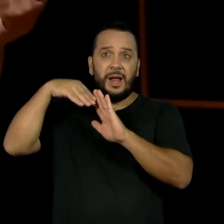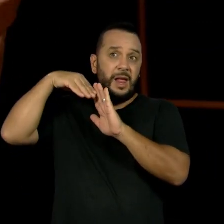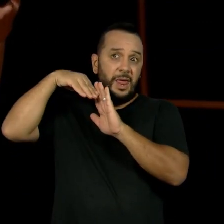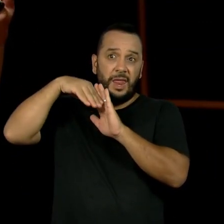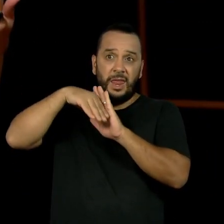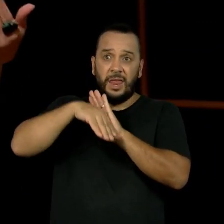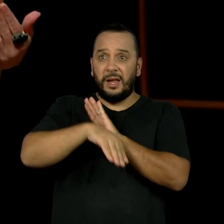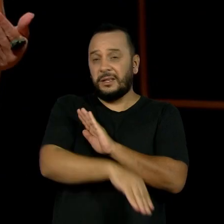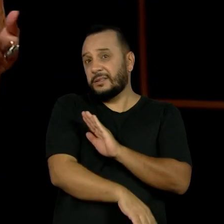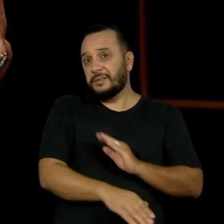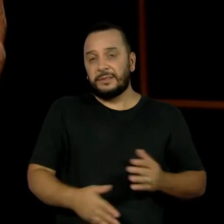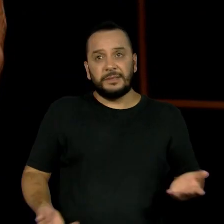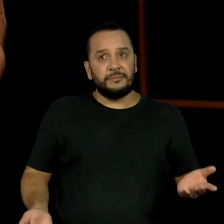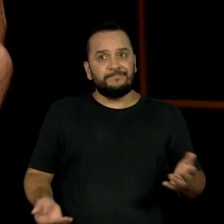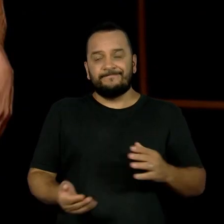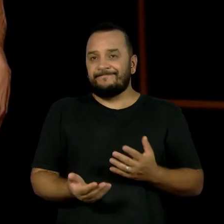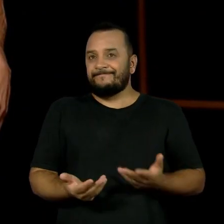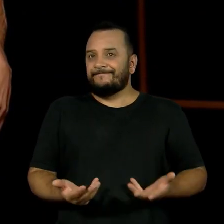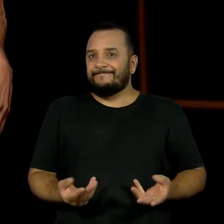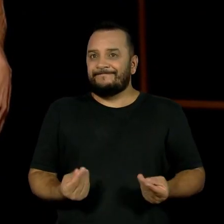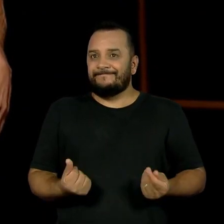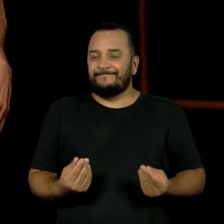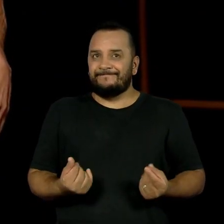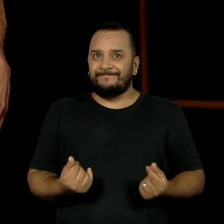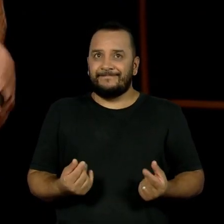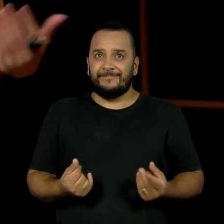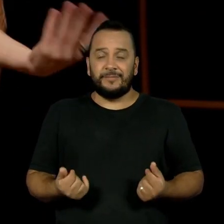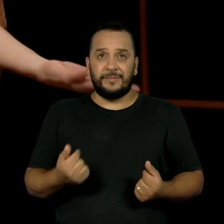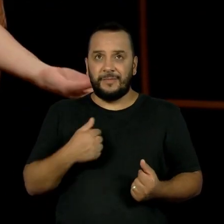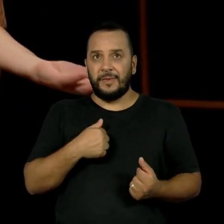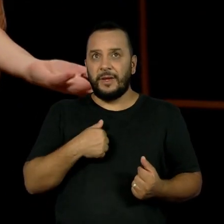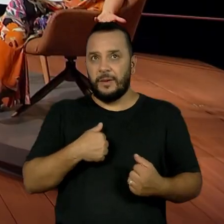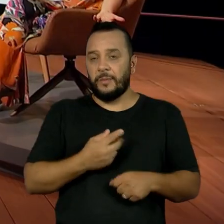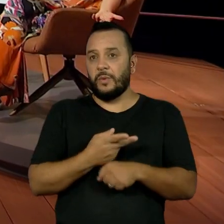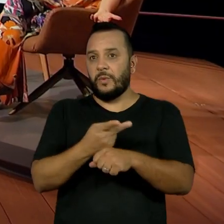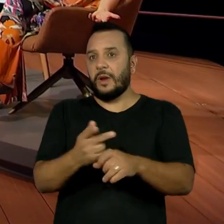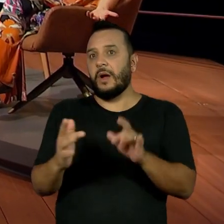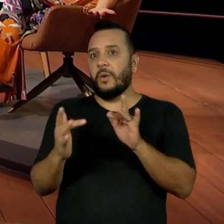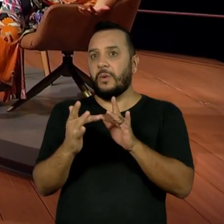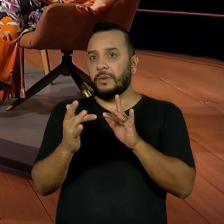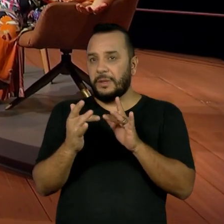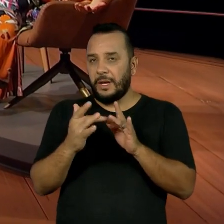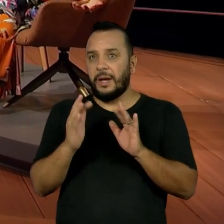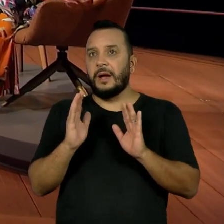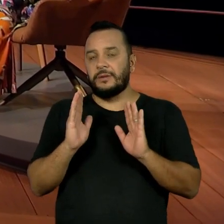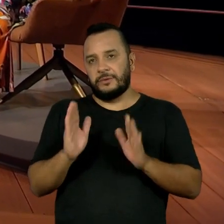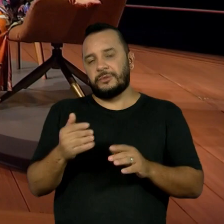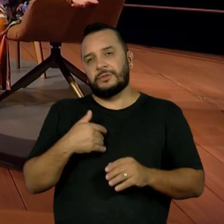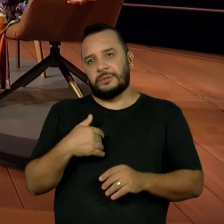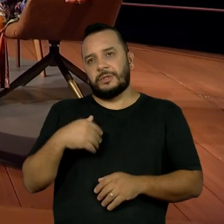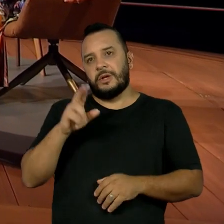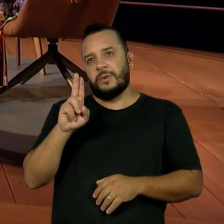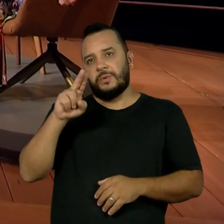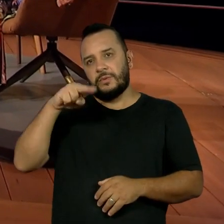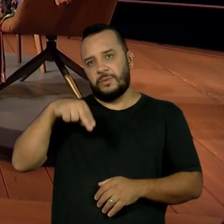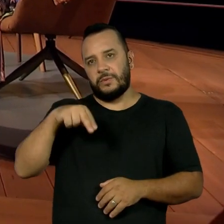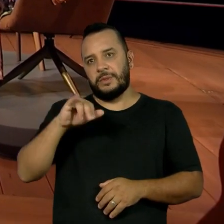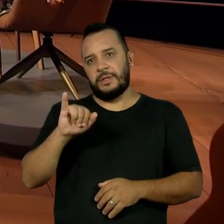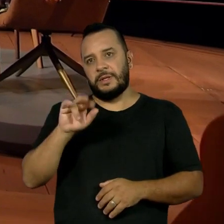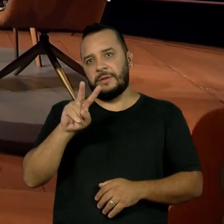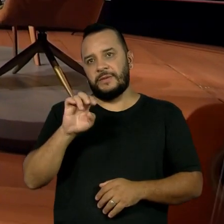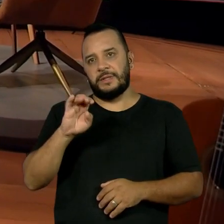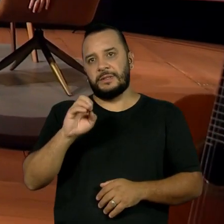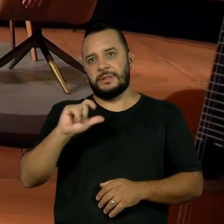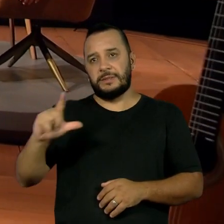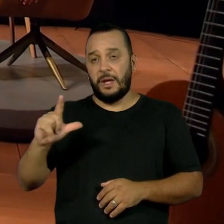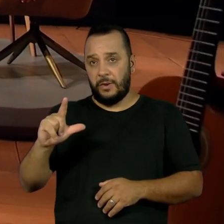caiu, embicou. E aí eu comecei a procurar os contatos que eu tinha, a própria Universal, que era quem tinha me abraçado até então, falou